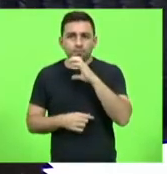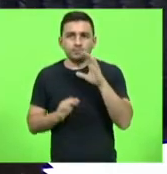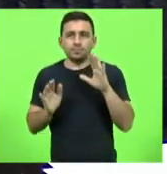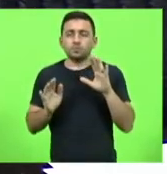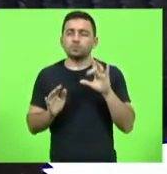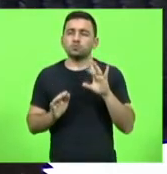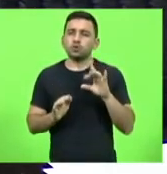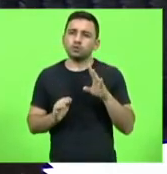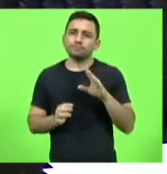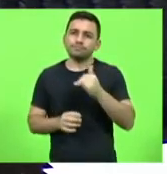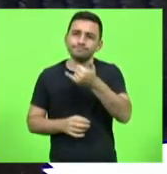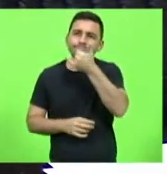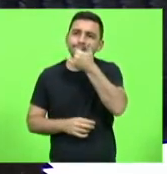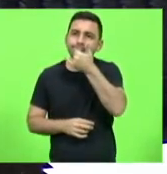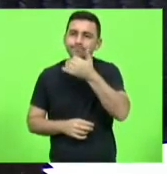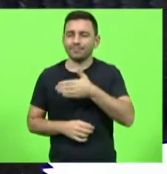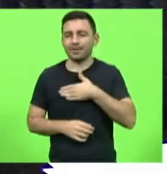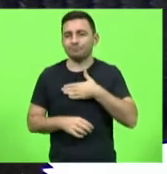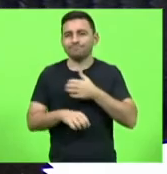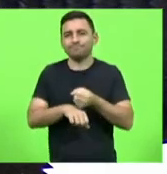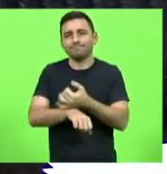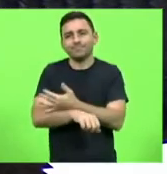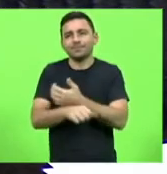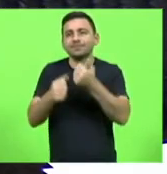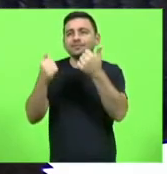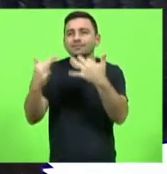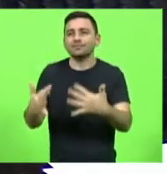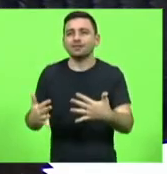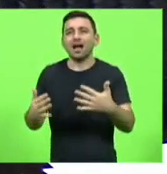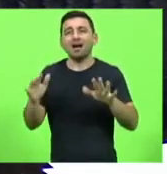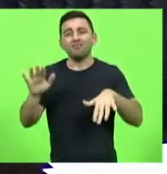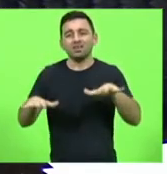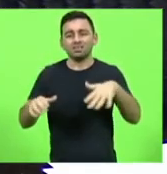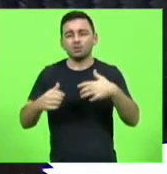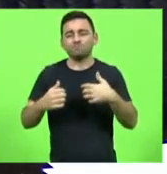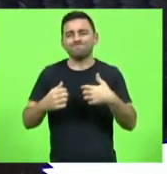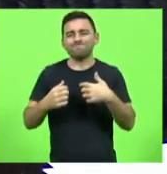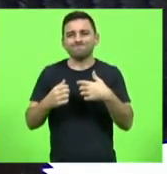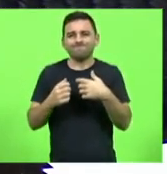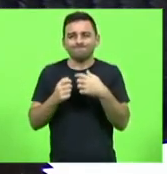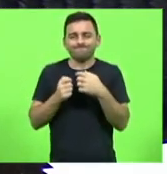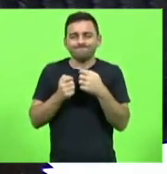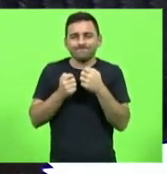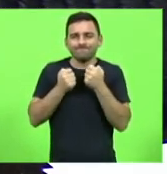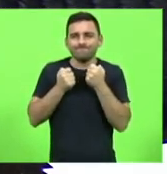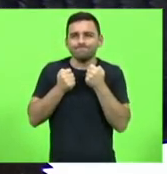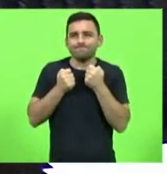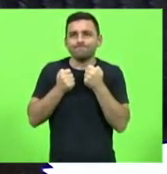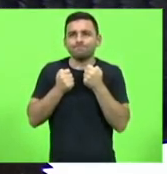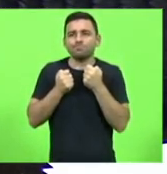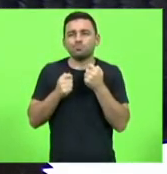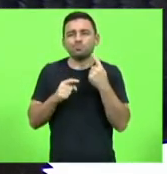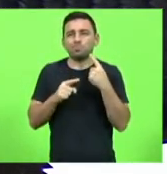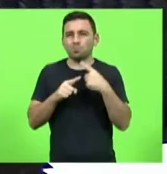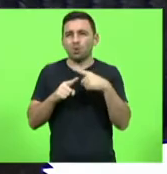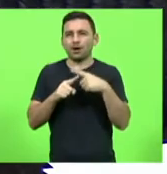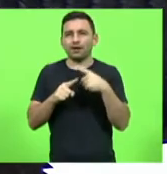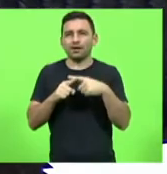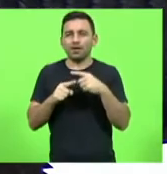me perdoe aqui o desabafo emocional do Expo Lima. Eu não sei, às vezes eu tenho que me conter e evito, eu fico muito quieto, porque eu vejo